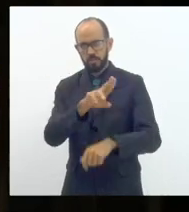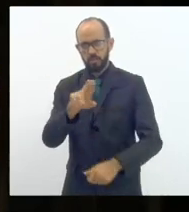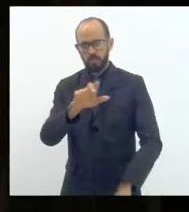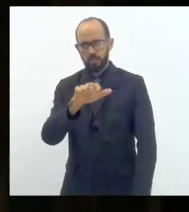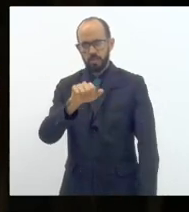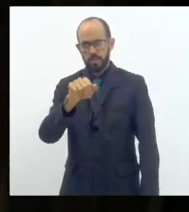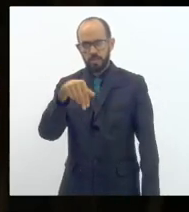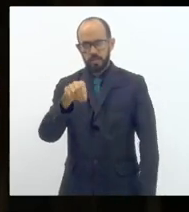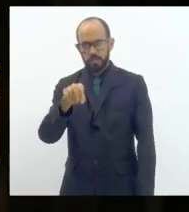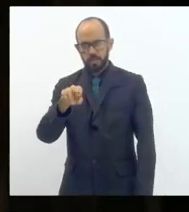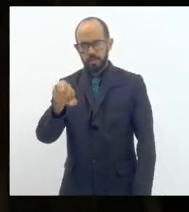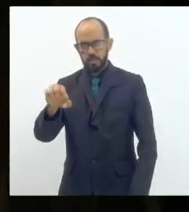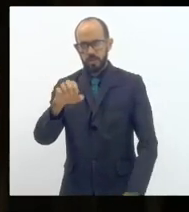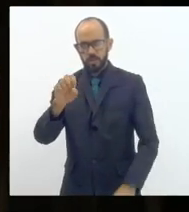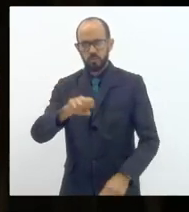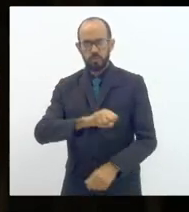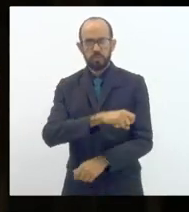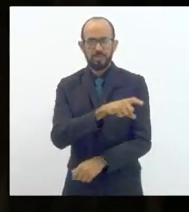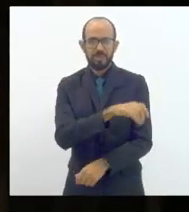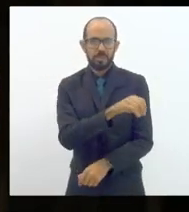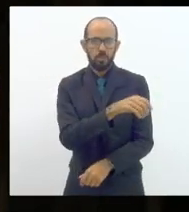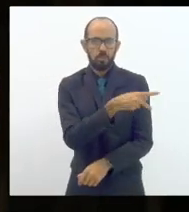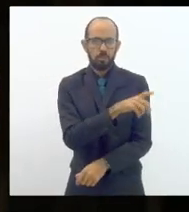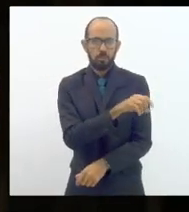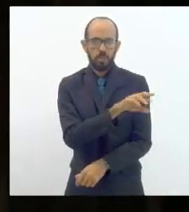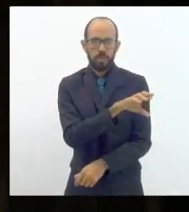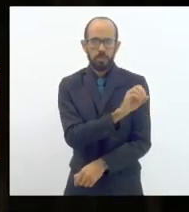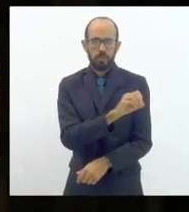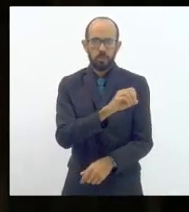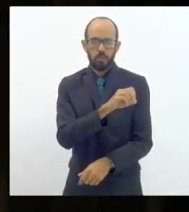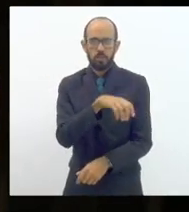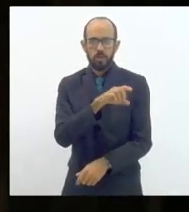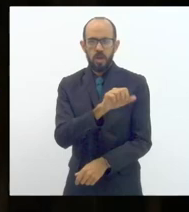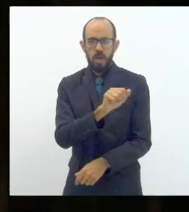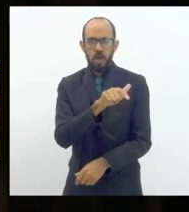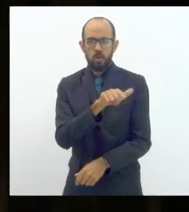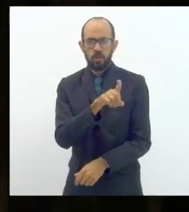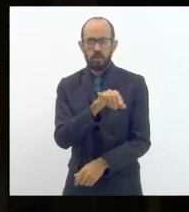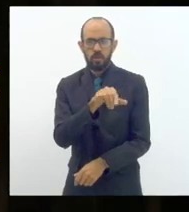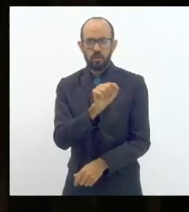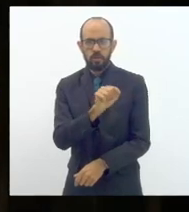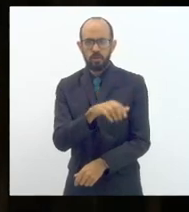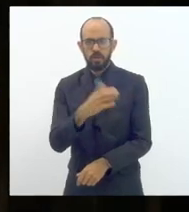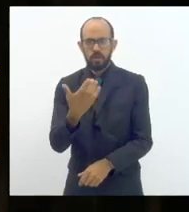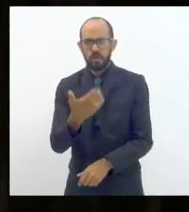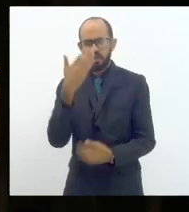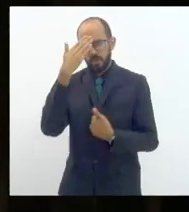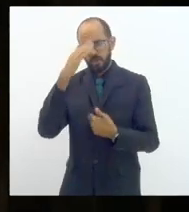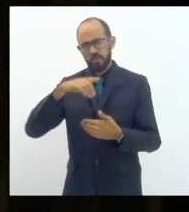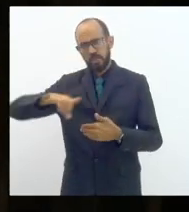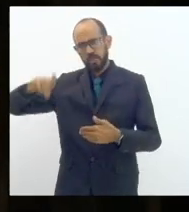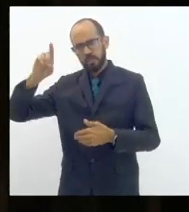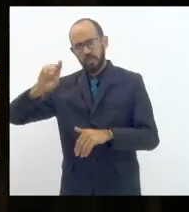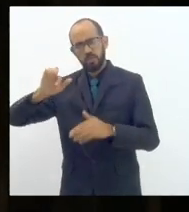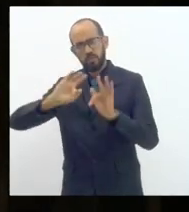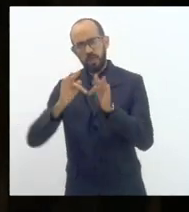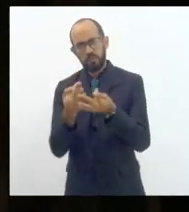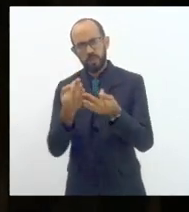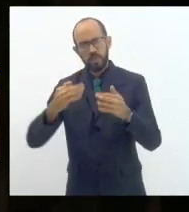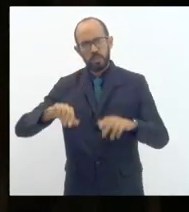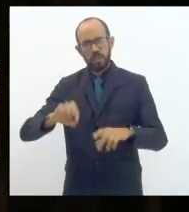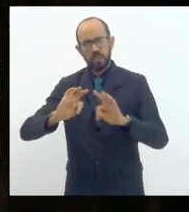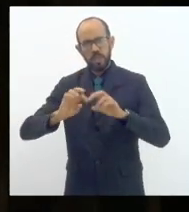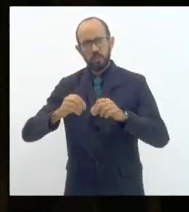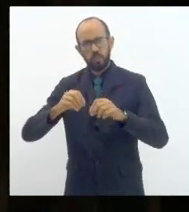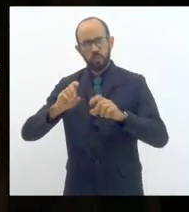represento o município de São Pedro da Aldeia. Acima de tudo, quero agradecer a Deus por ter chegado até aqui, a minha família, minha diretora e coordenadores da minha escola